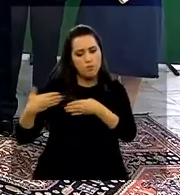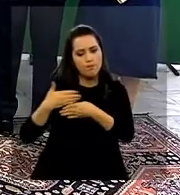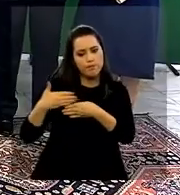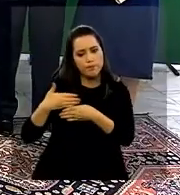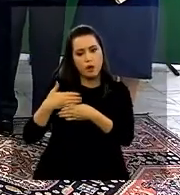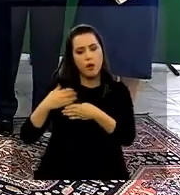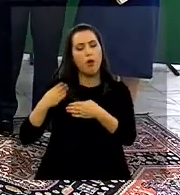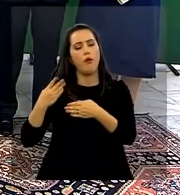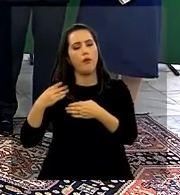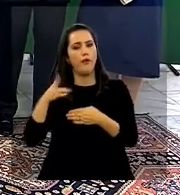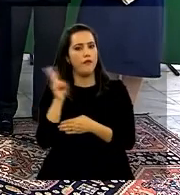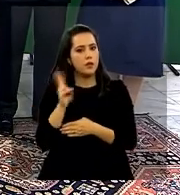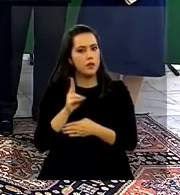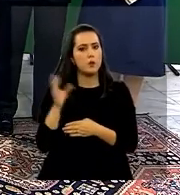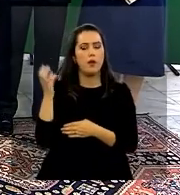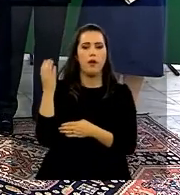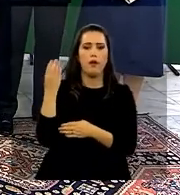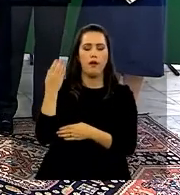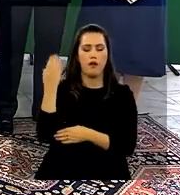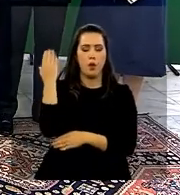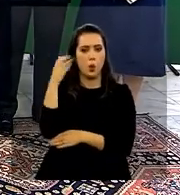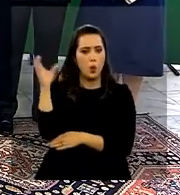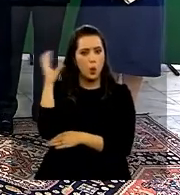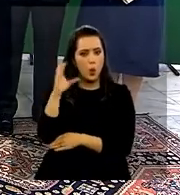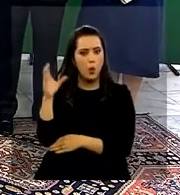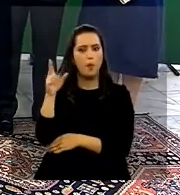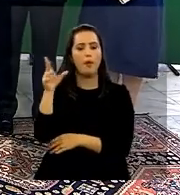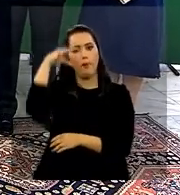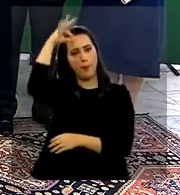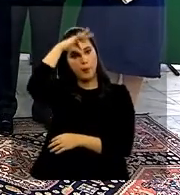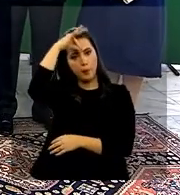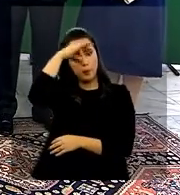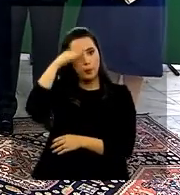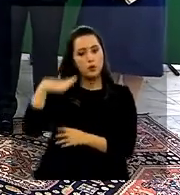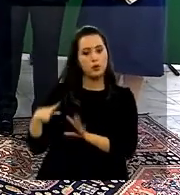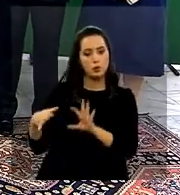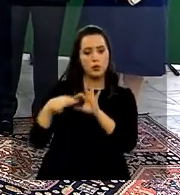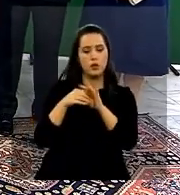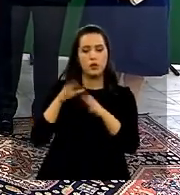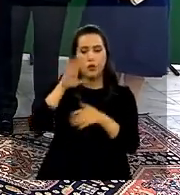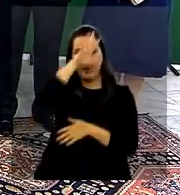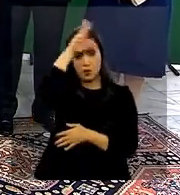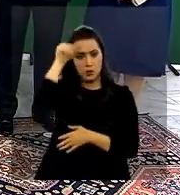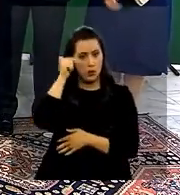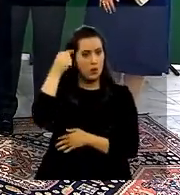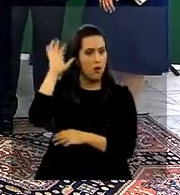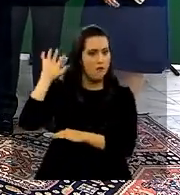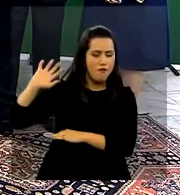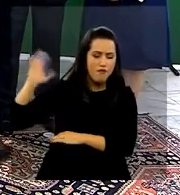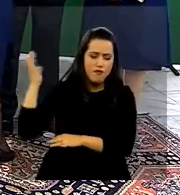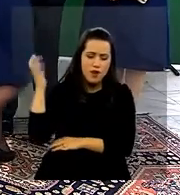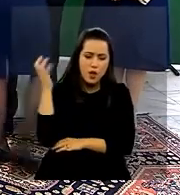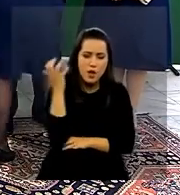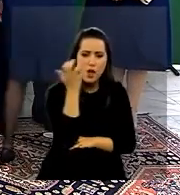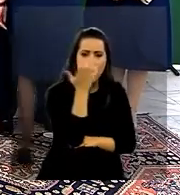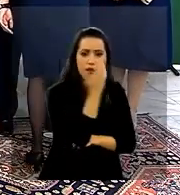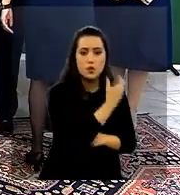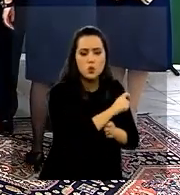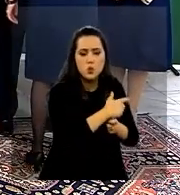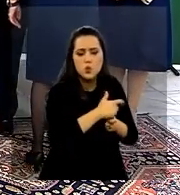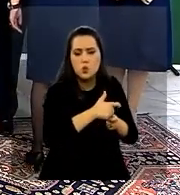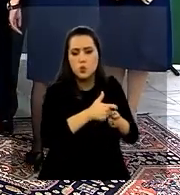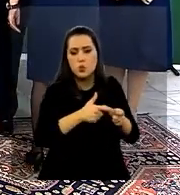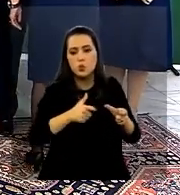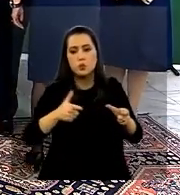como Venezuela, Colômbia, Peru, e a maior floresta, simplesmente a maior floresta